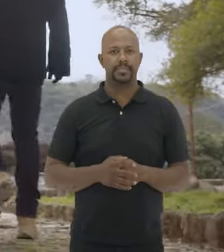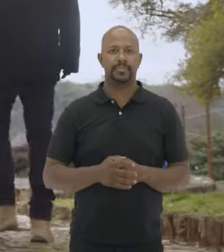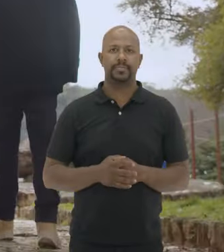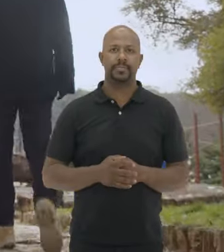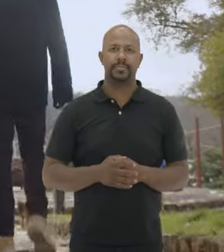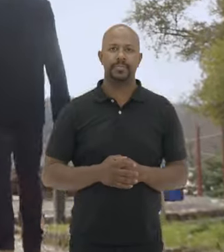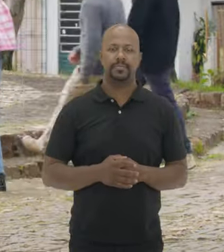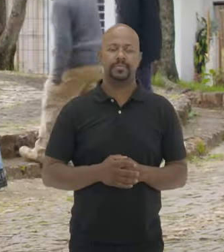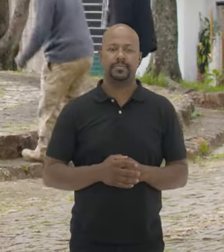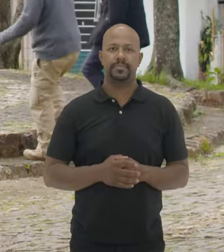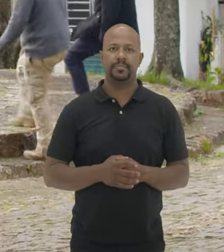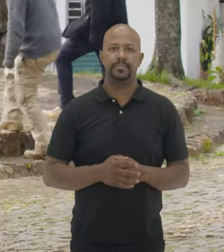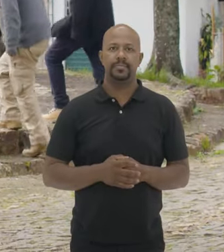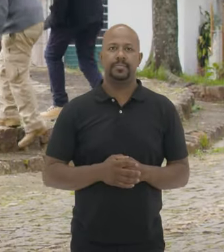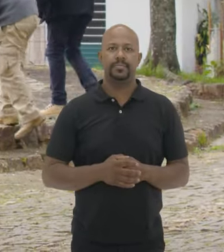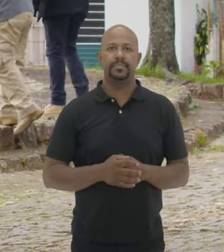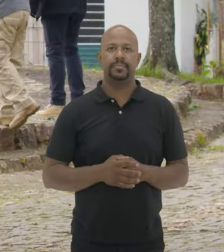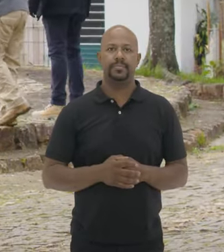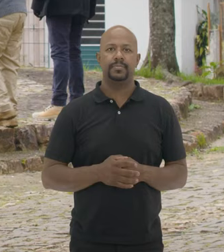em letras brancas